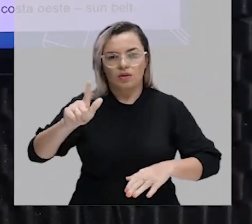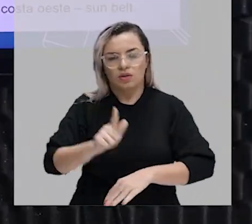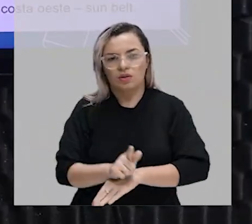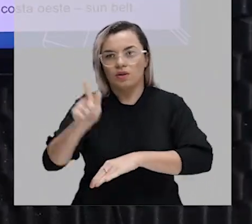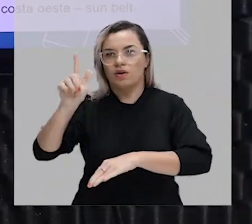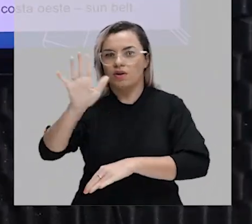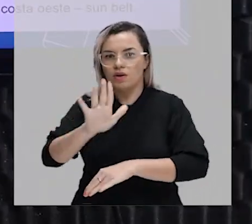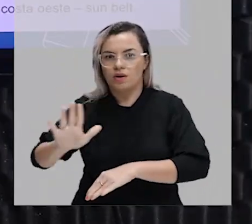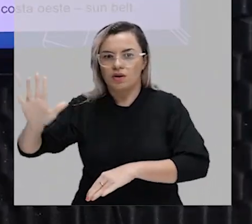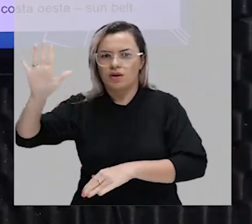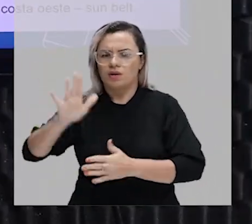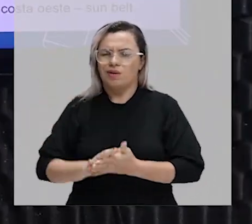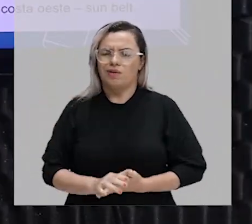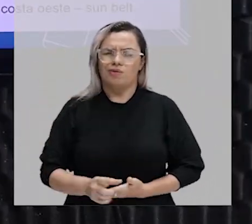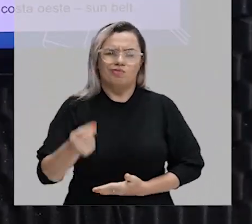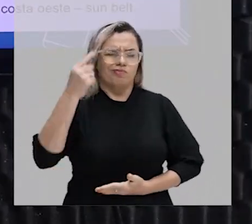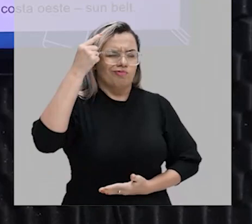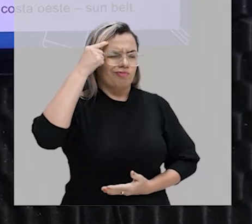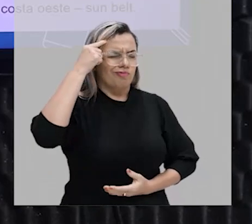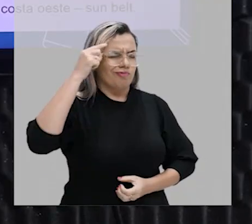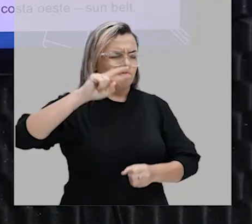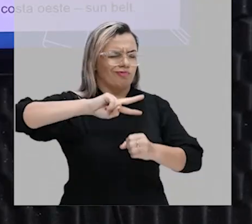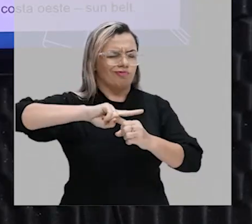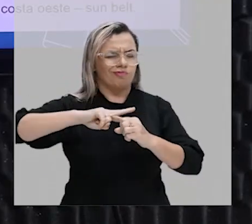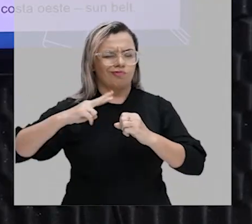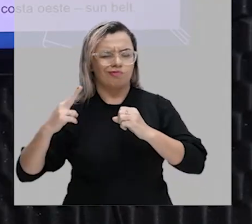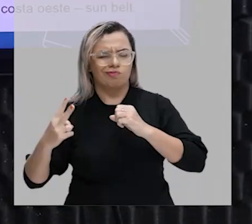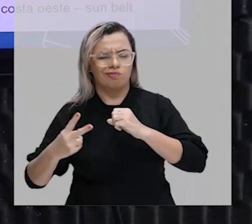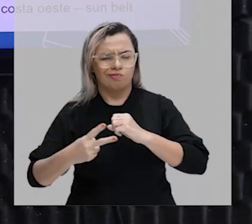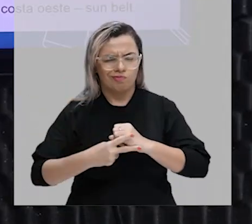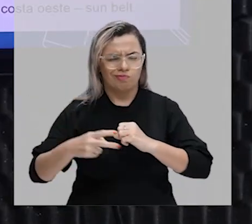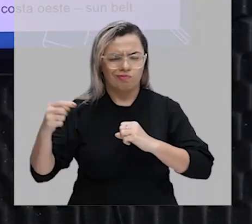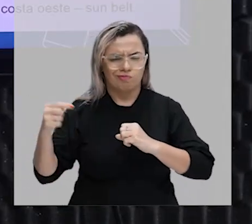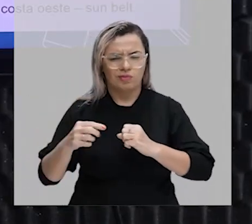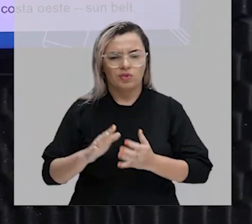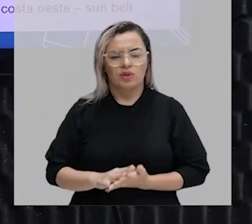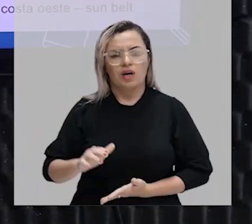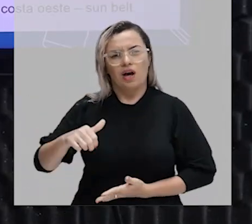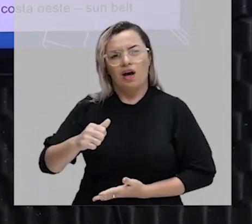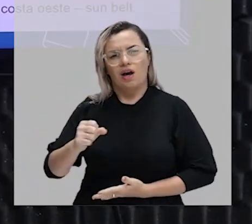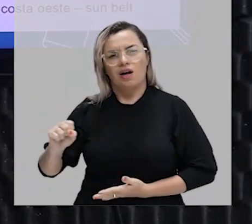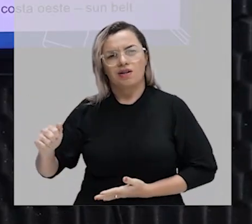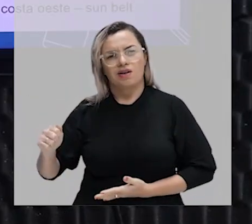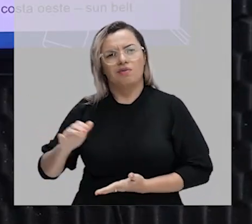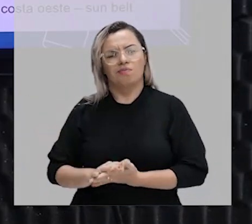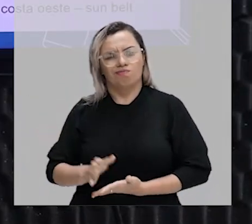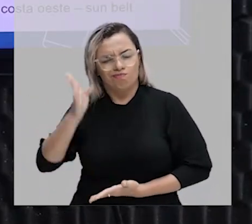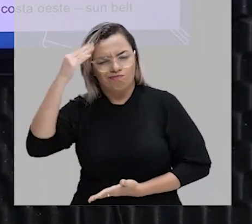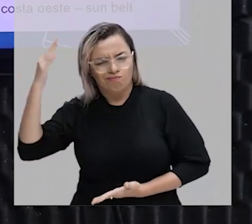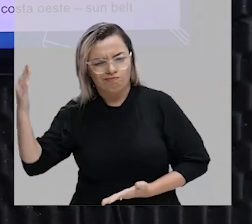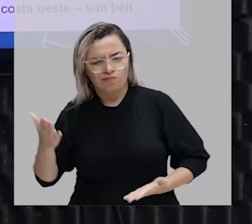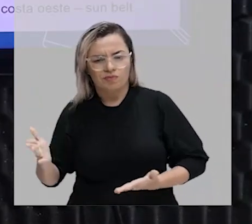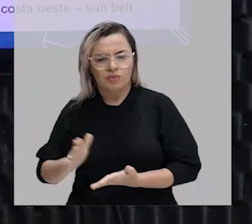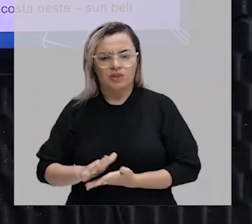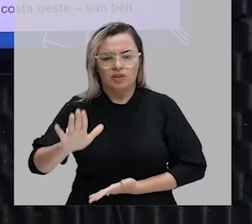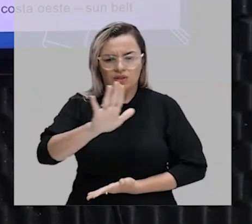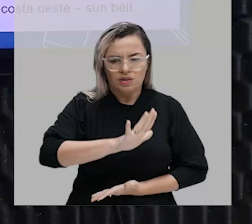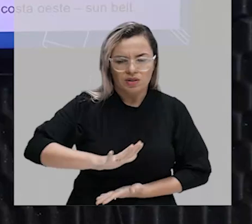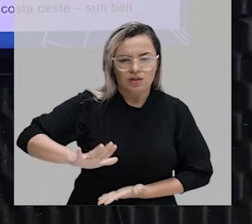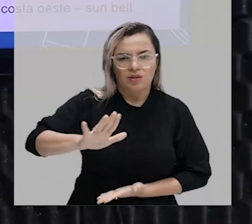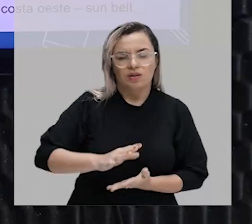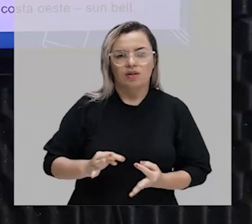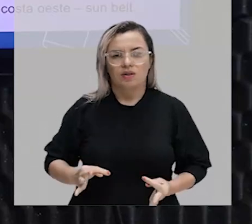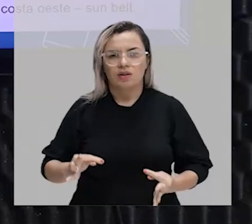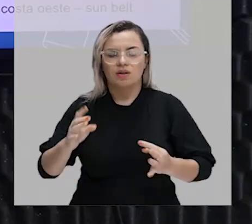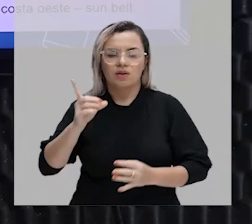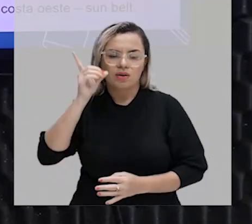não conhece a NASA, né, galera? Muito famosa, tá? Uma questão interessante também é que nos Estados Unidos, as áreas tecnológicas elas também vão